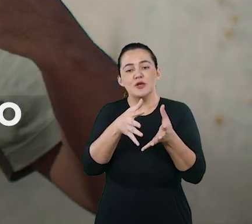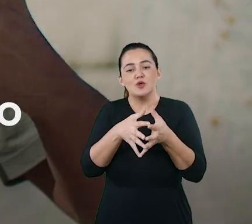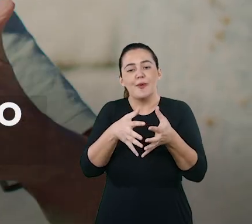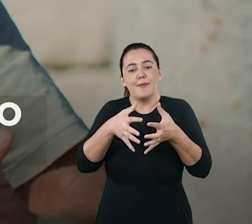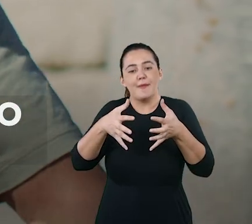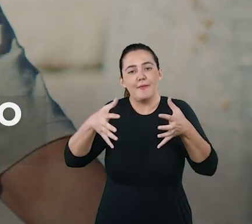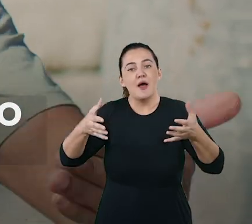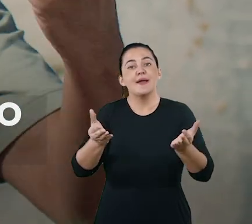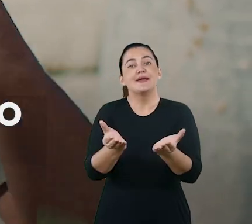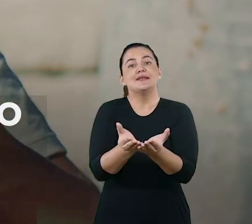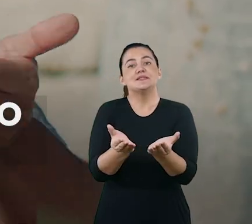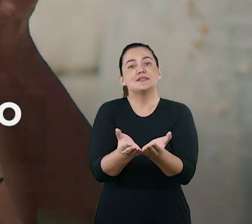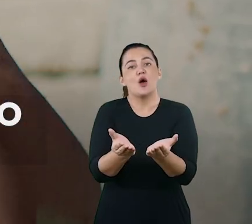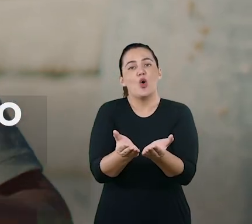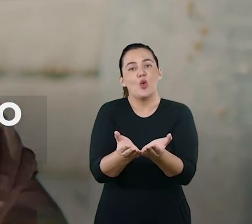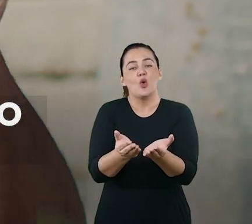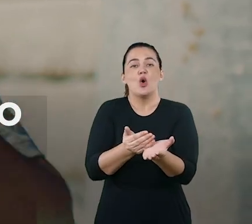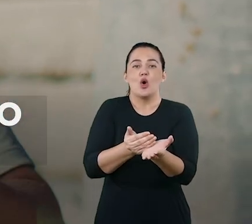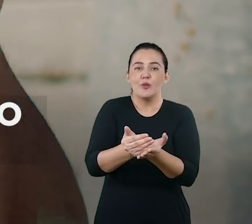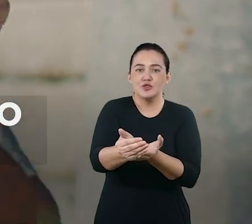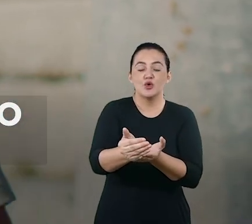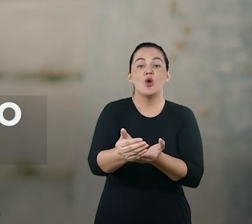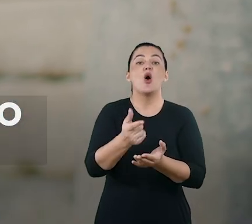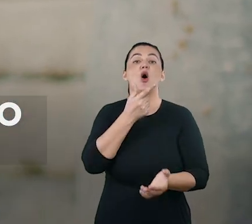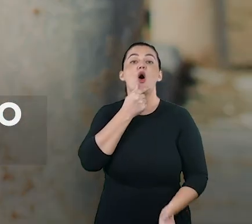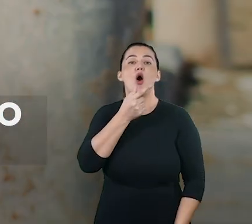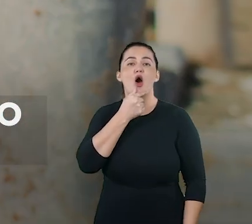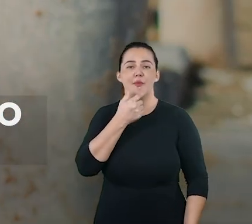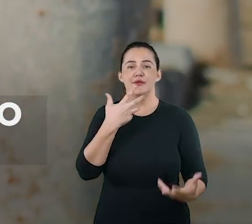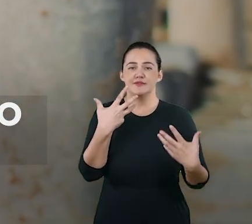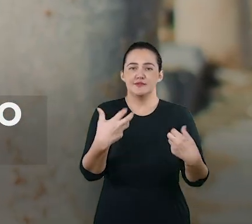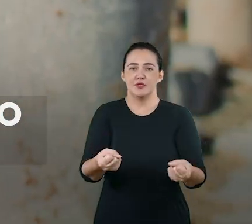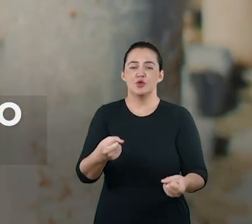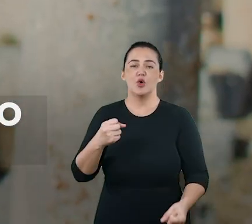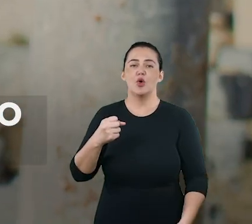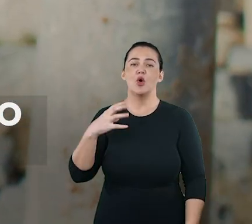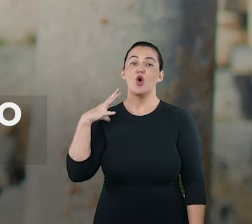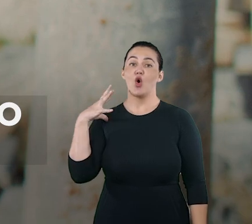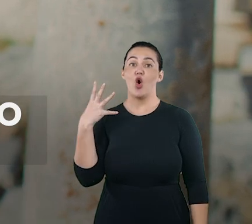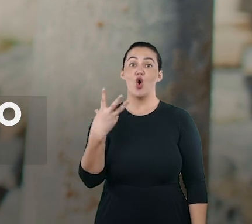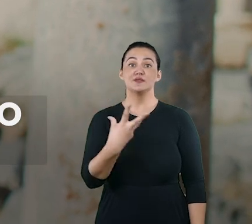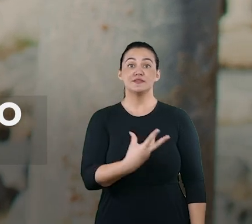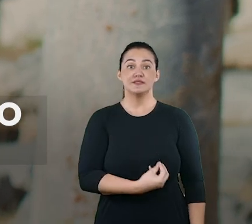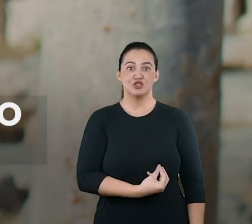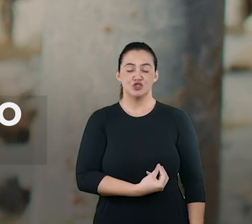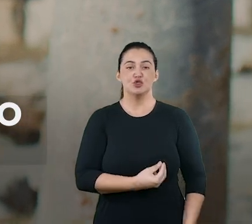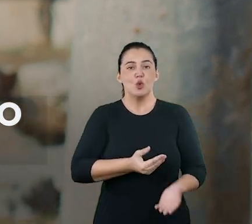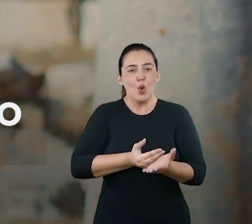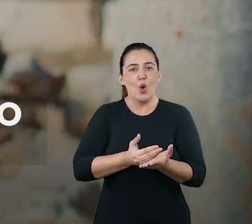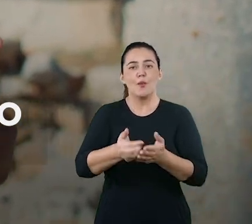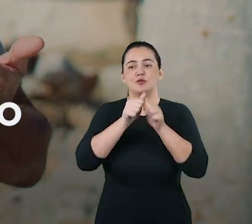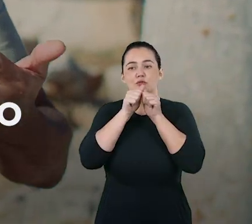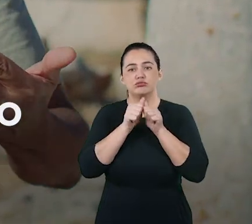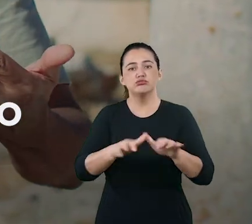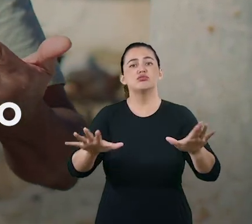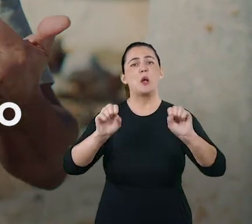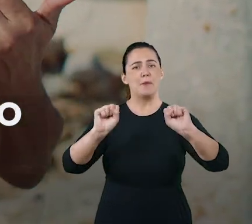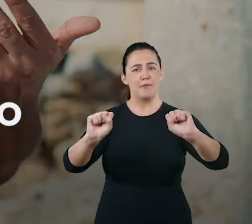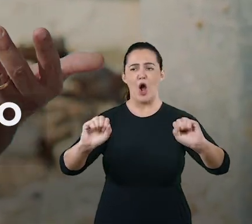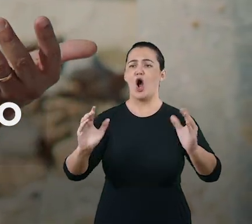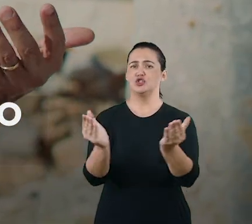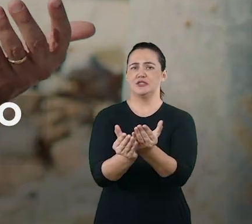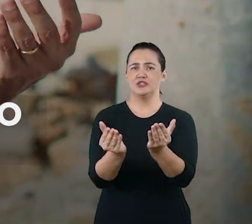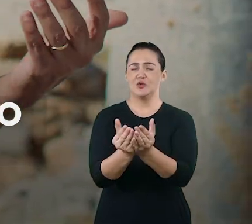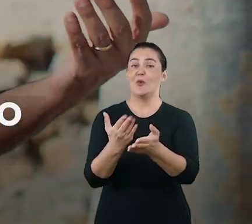sido oficializado pelo imperador Constantino. É que até Constantino o Grande, o cristianismo era, aos